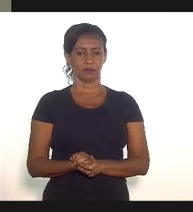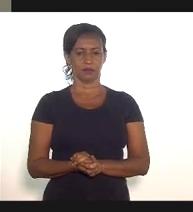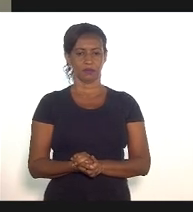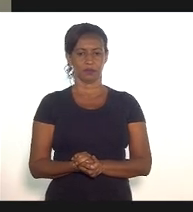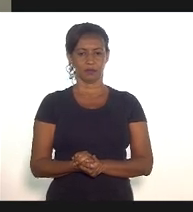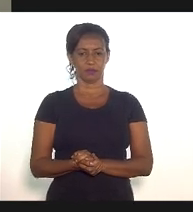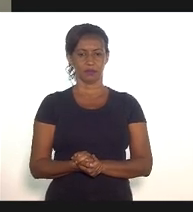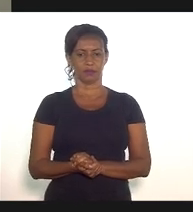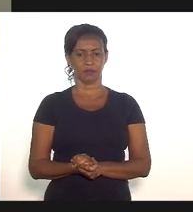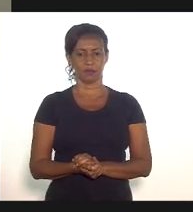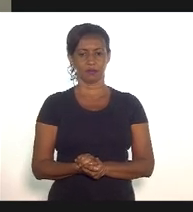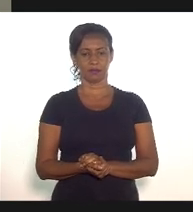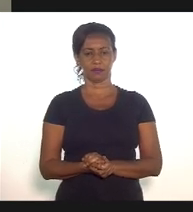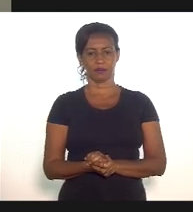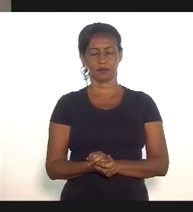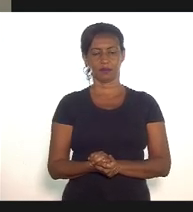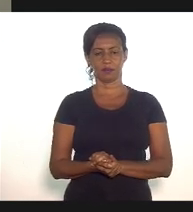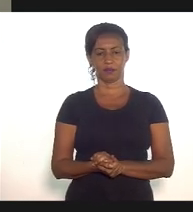computador.